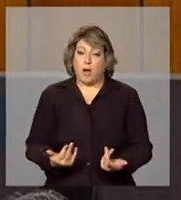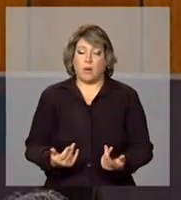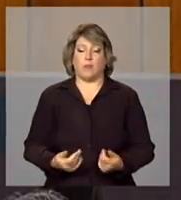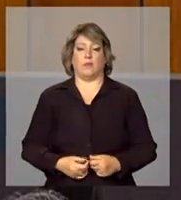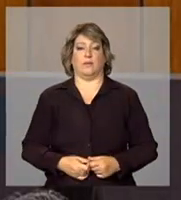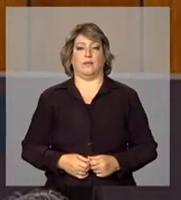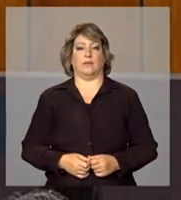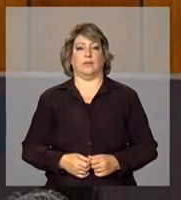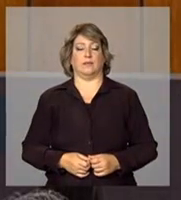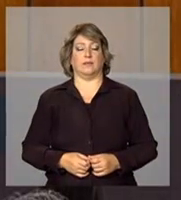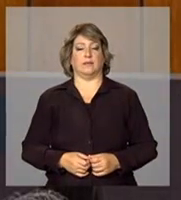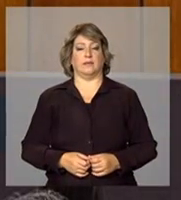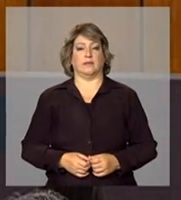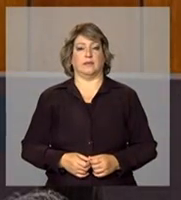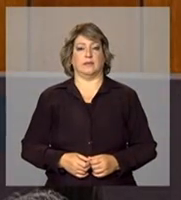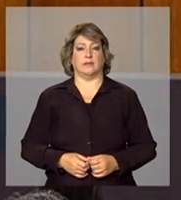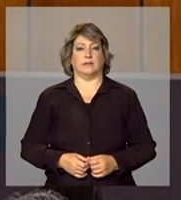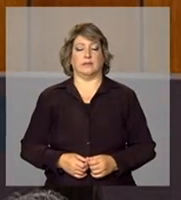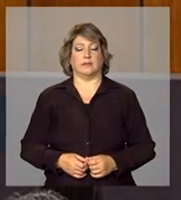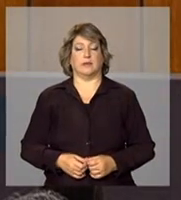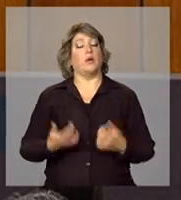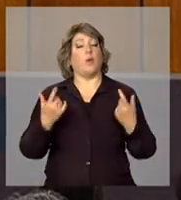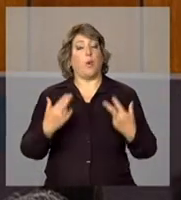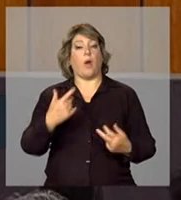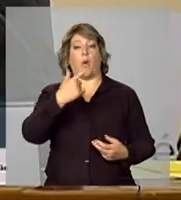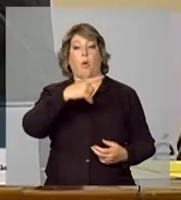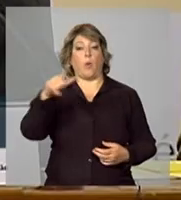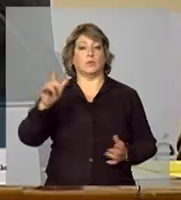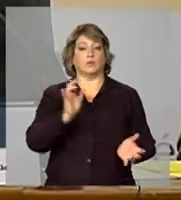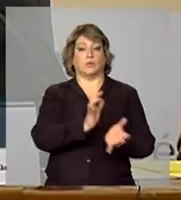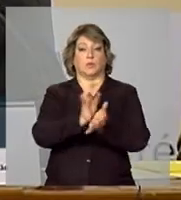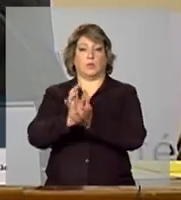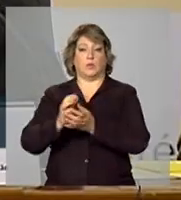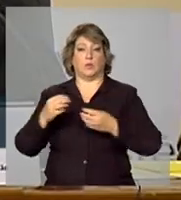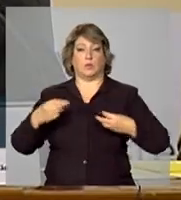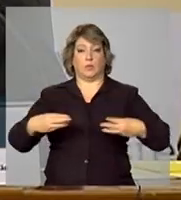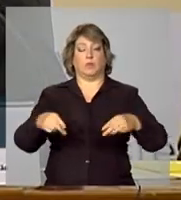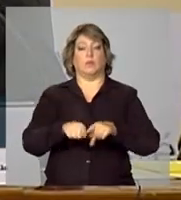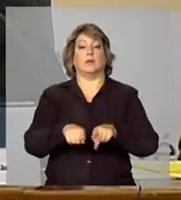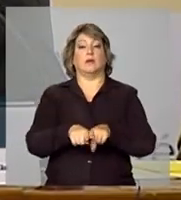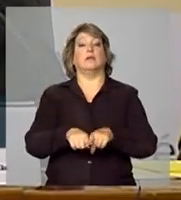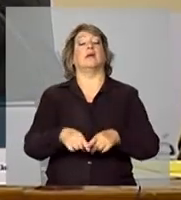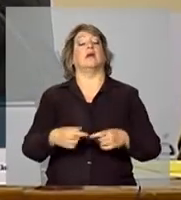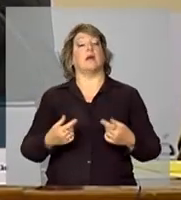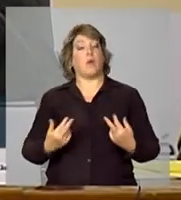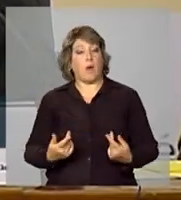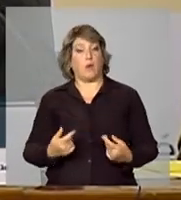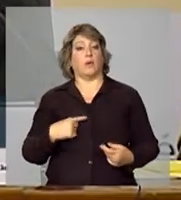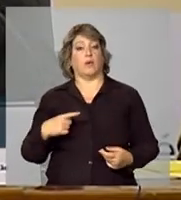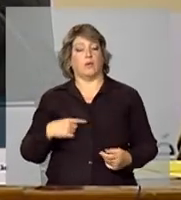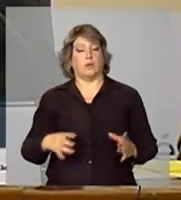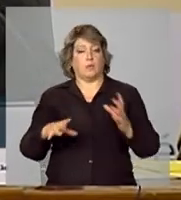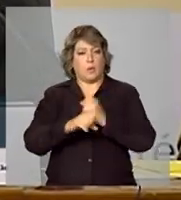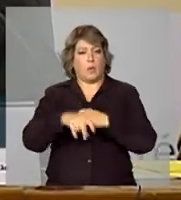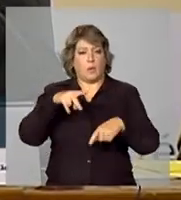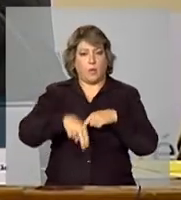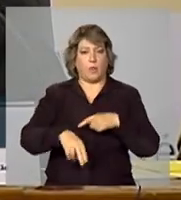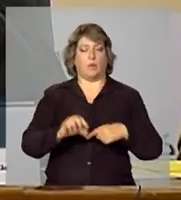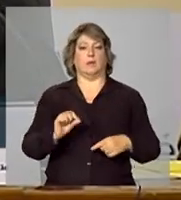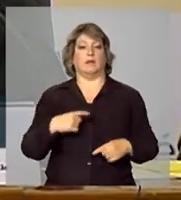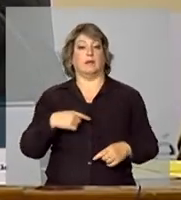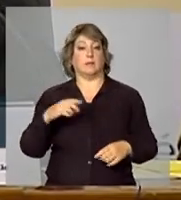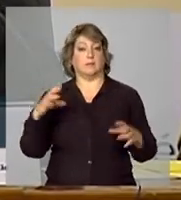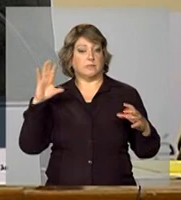outros e na mesma maneira para os outros órgãos é também se trata de consciência mento que nós vamos concentrar a